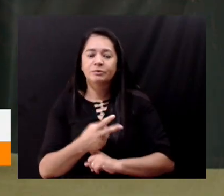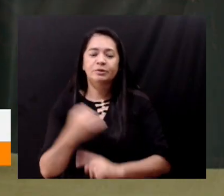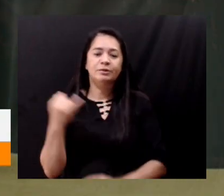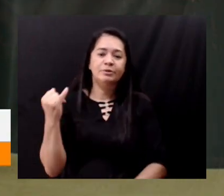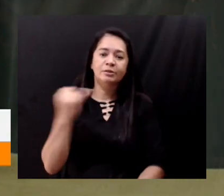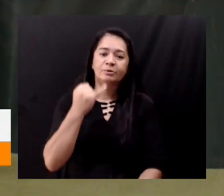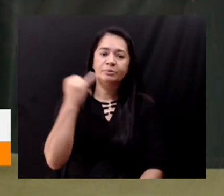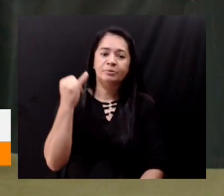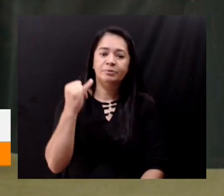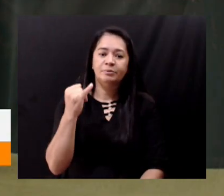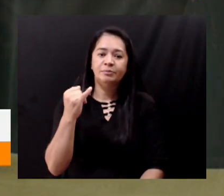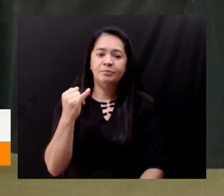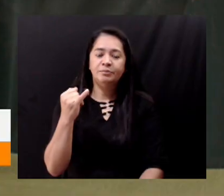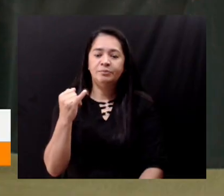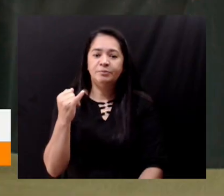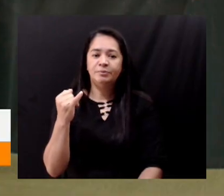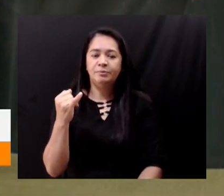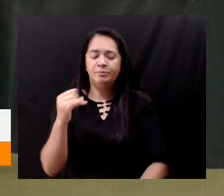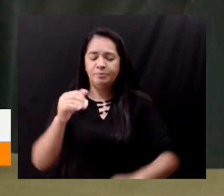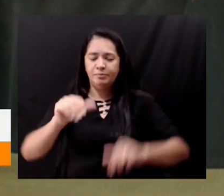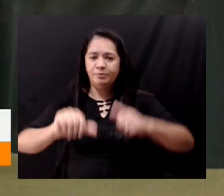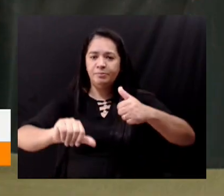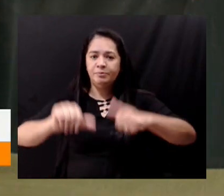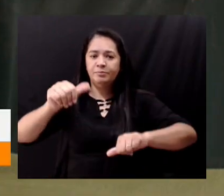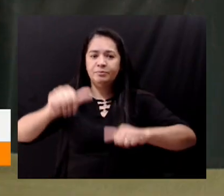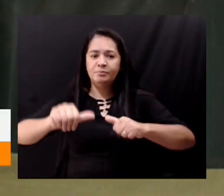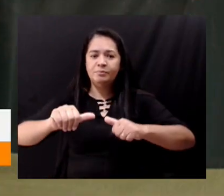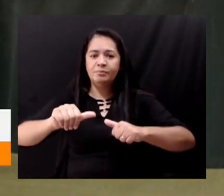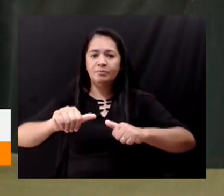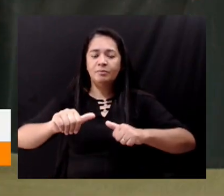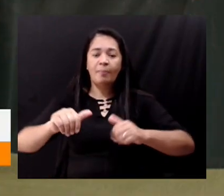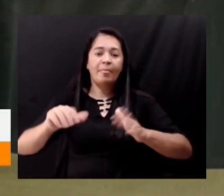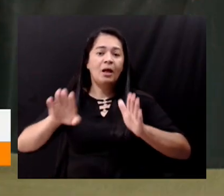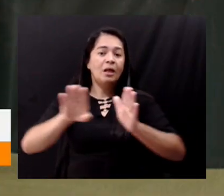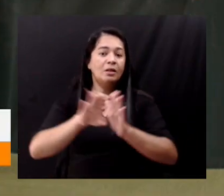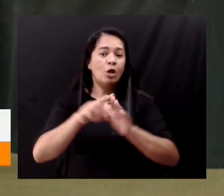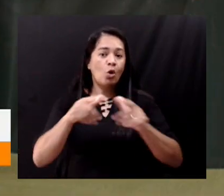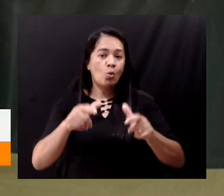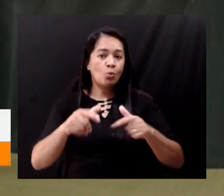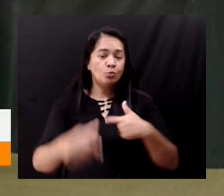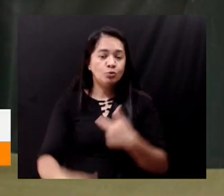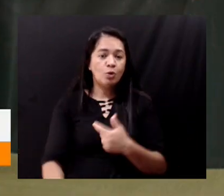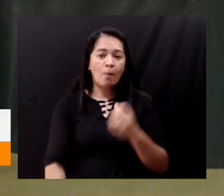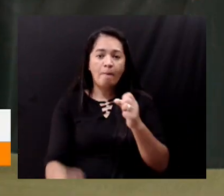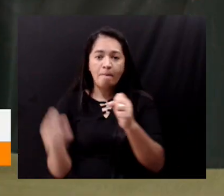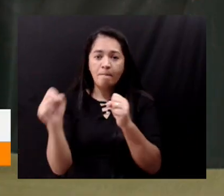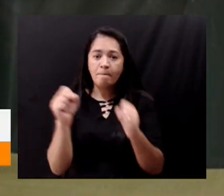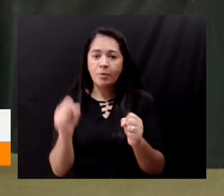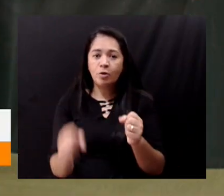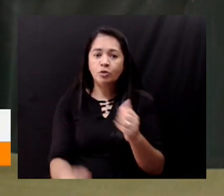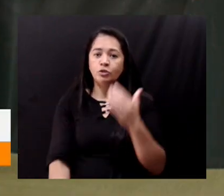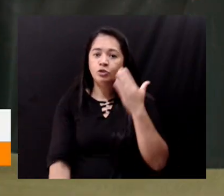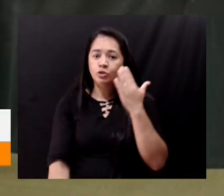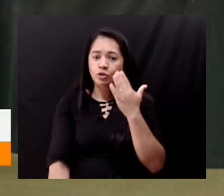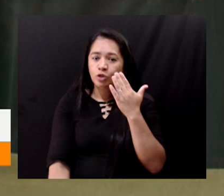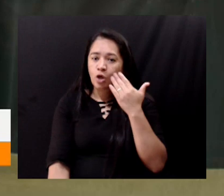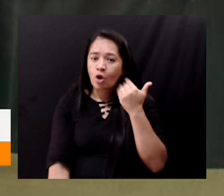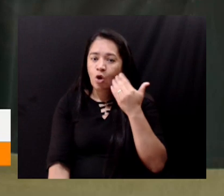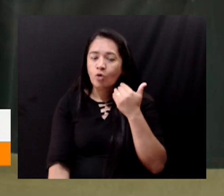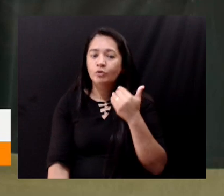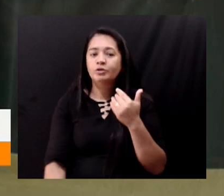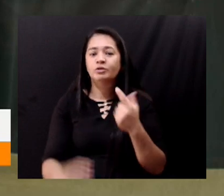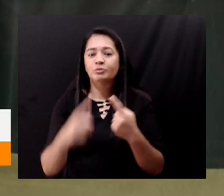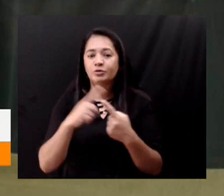estarmos analisando até que ponto a gente pode consumir tal tipo de alimento, tá certo? Se